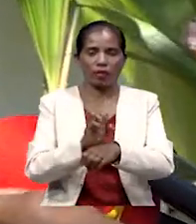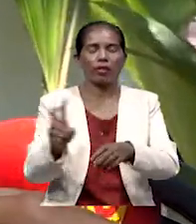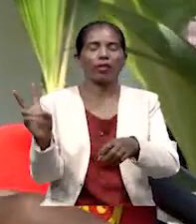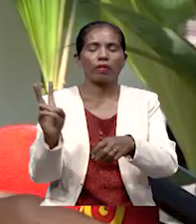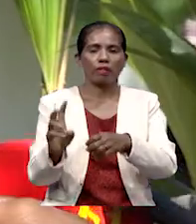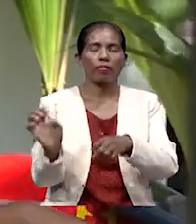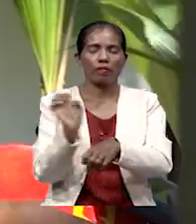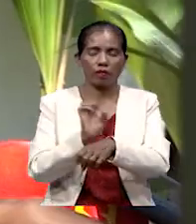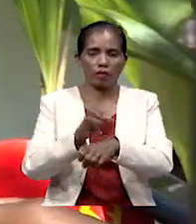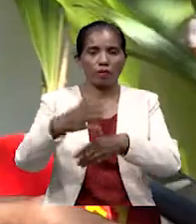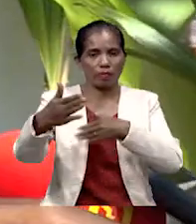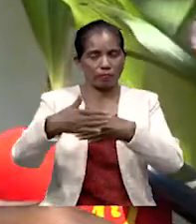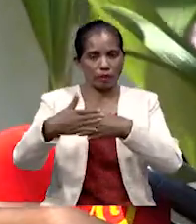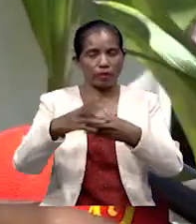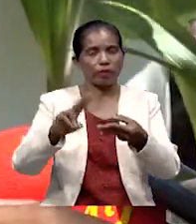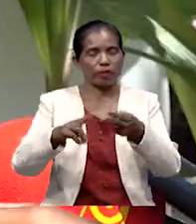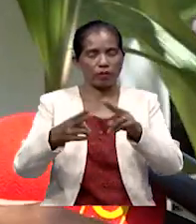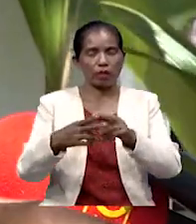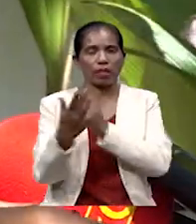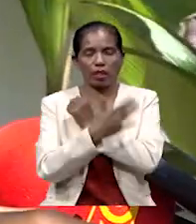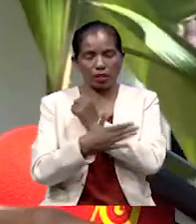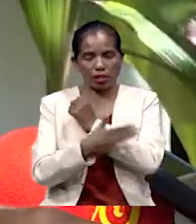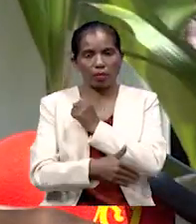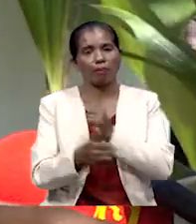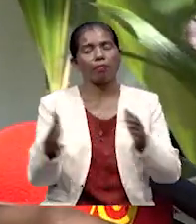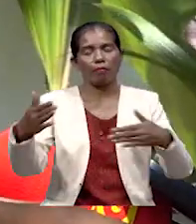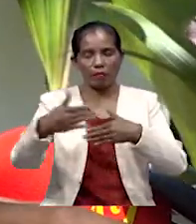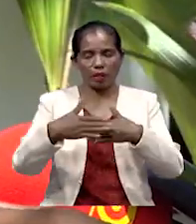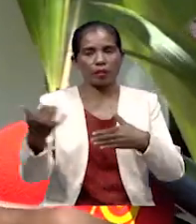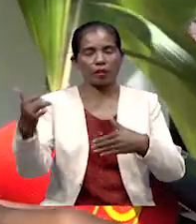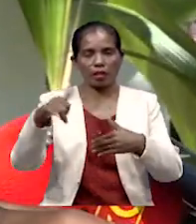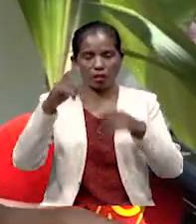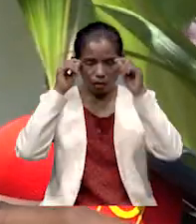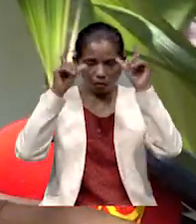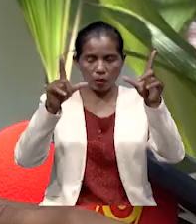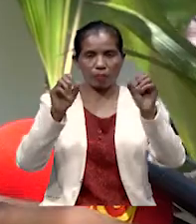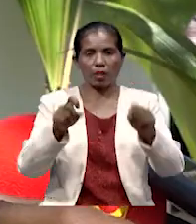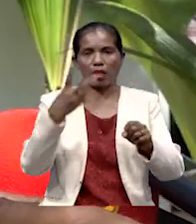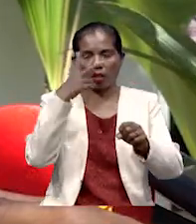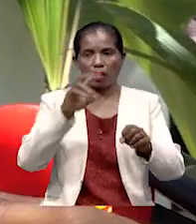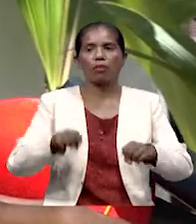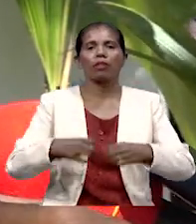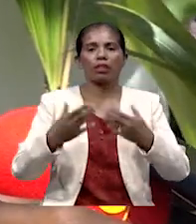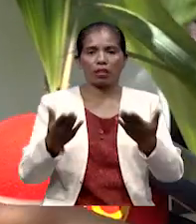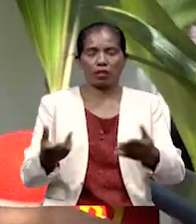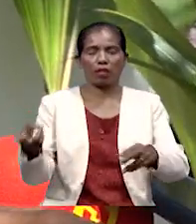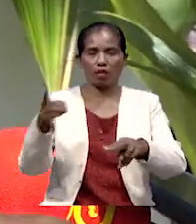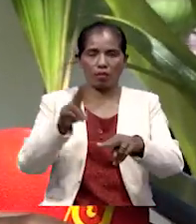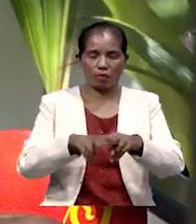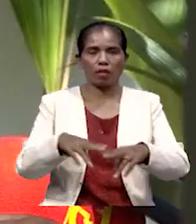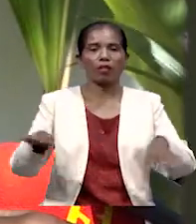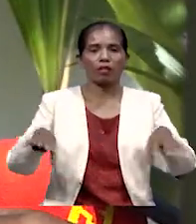la ne, o Europa. E nel Unito Timor, belle hare, unsa, aumenta